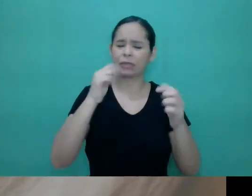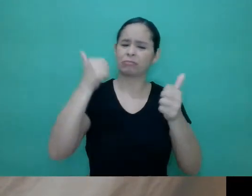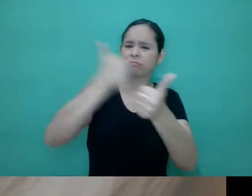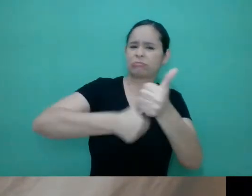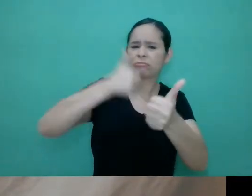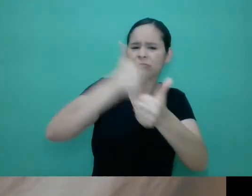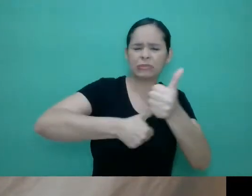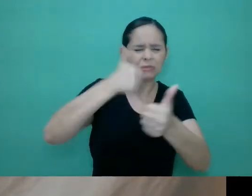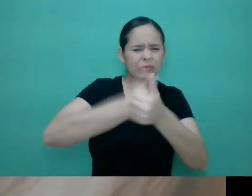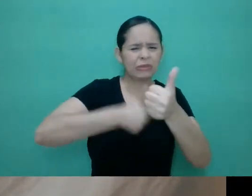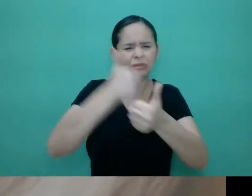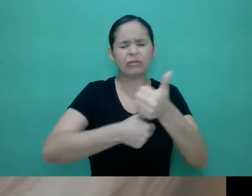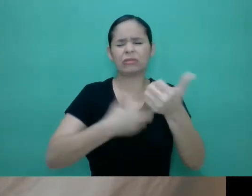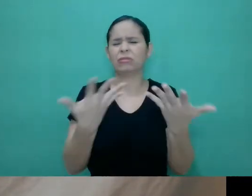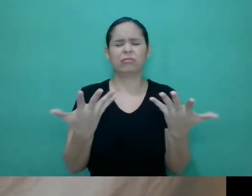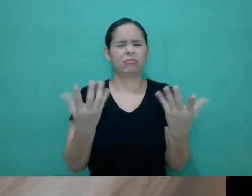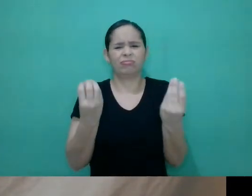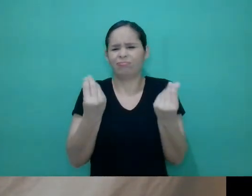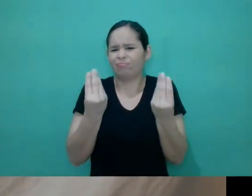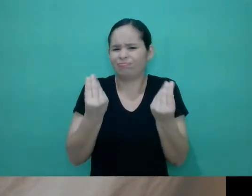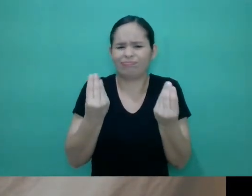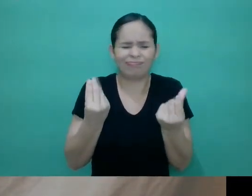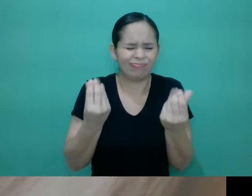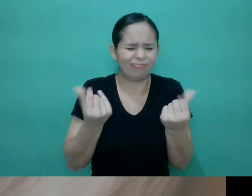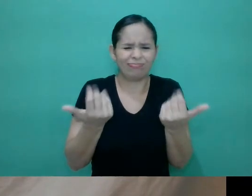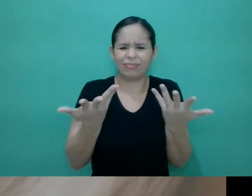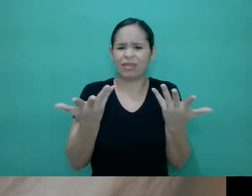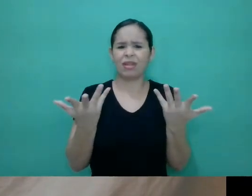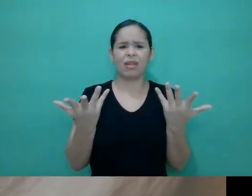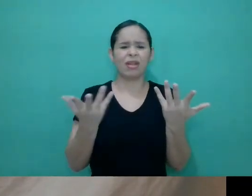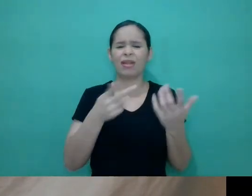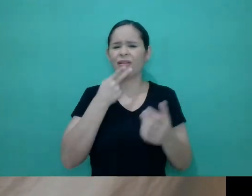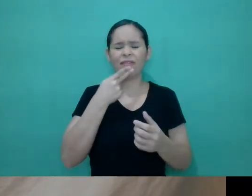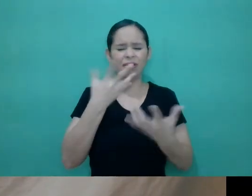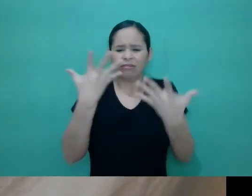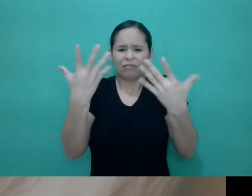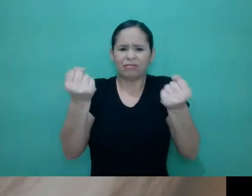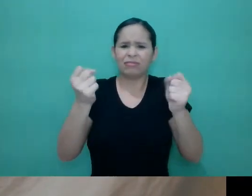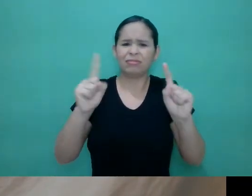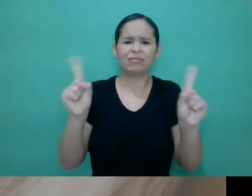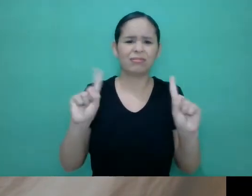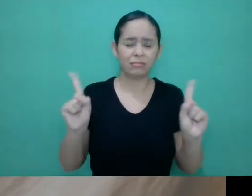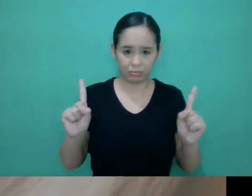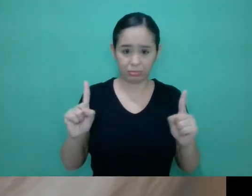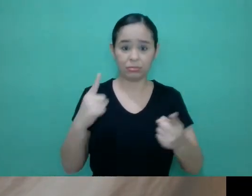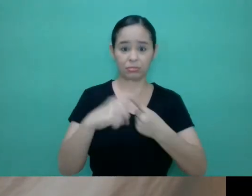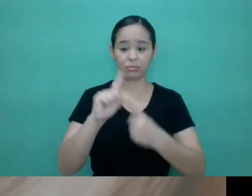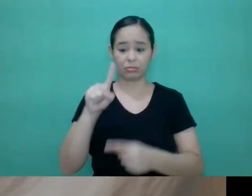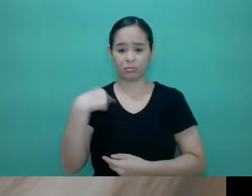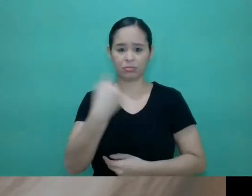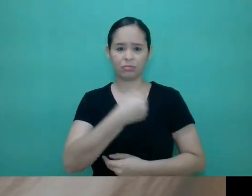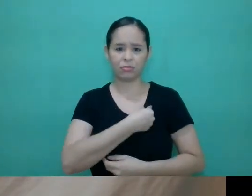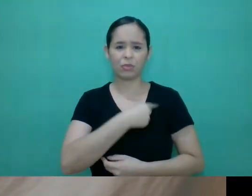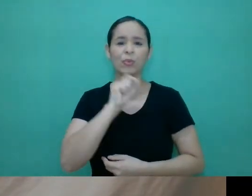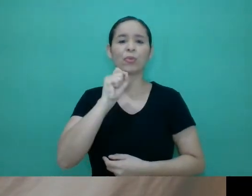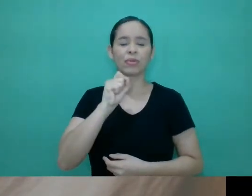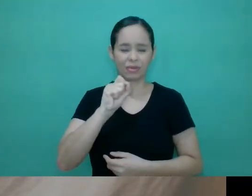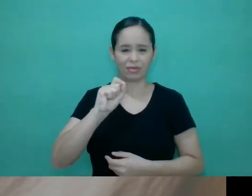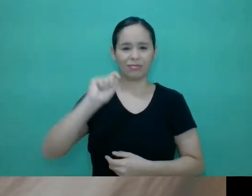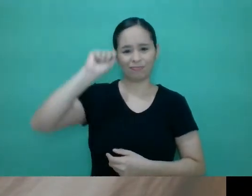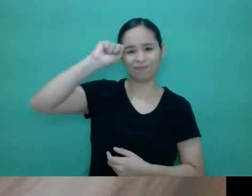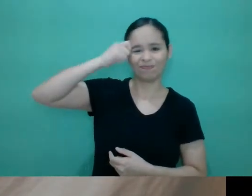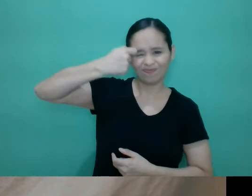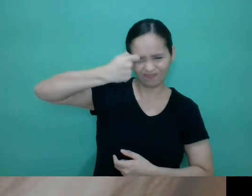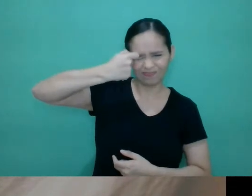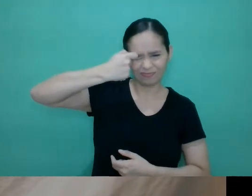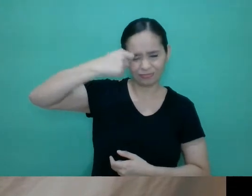militante dele, uma certa exaltação da marronagem, entre aspas aqui para nós seria do quilombismo, né,